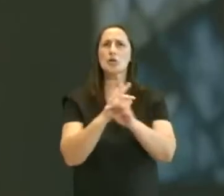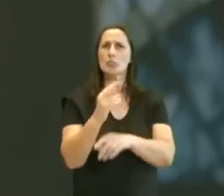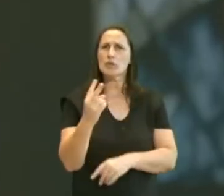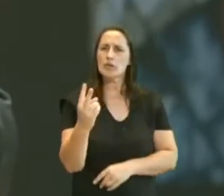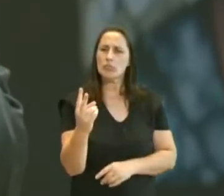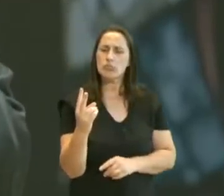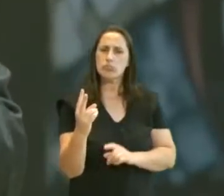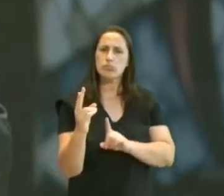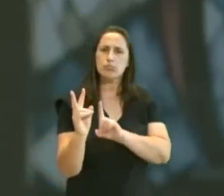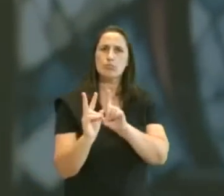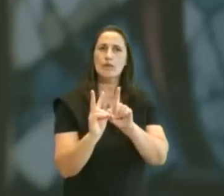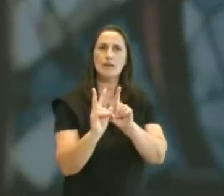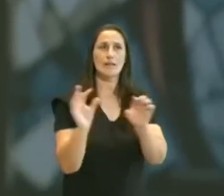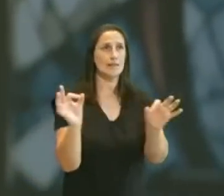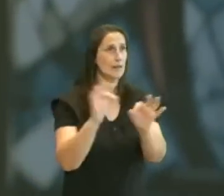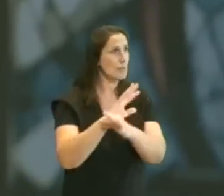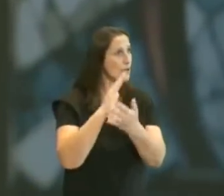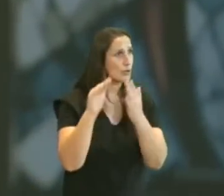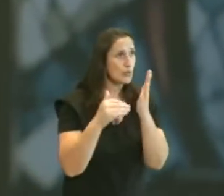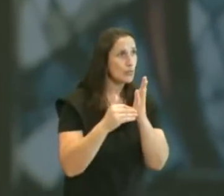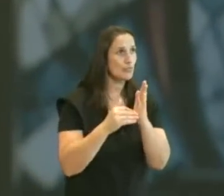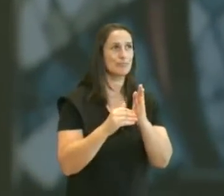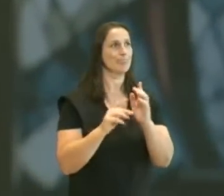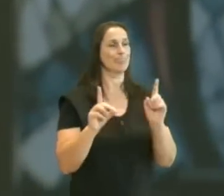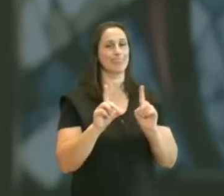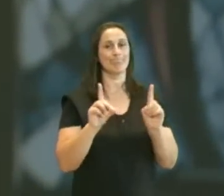não termina tudo.